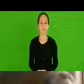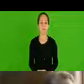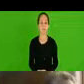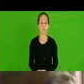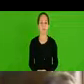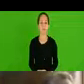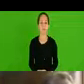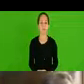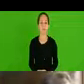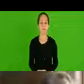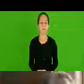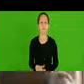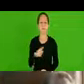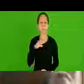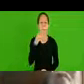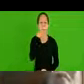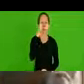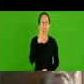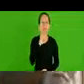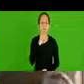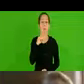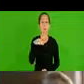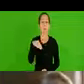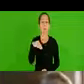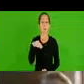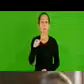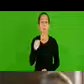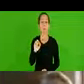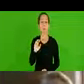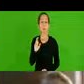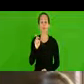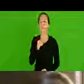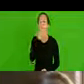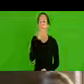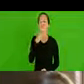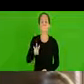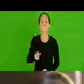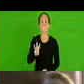Max Weber também vai falar, destaca a compreensão e aí vai trazer uma perspectiva mais